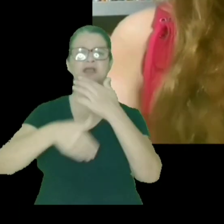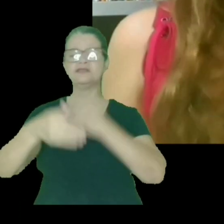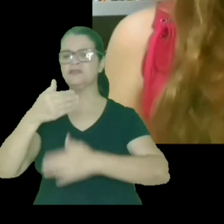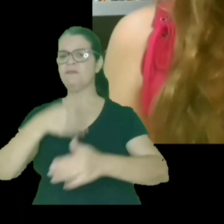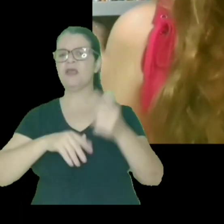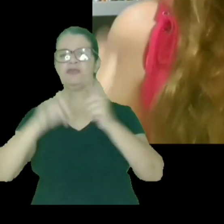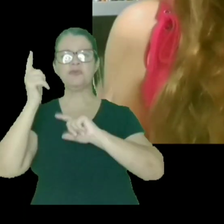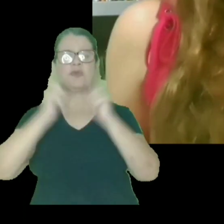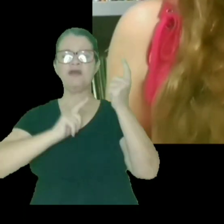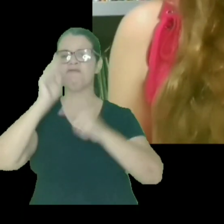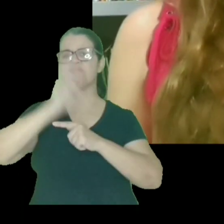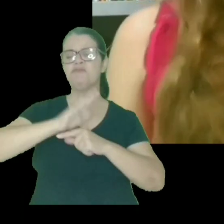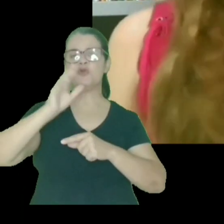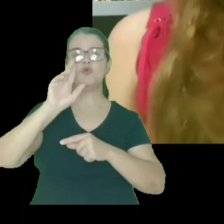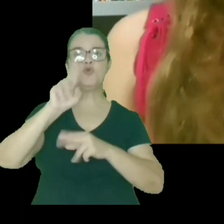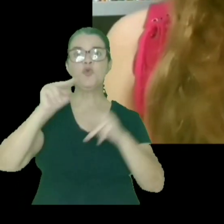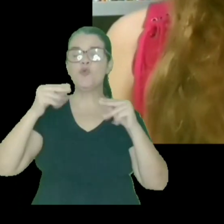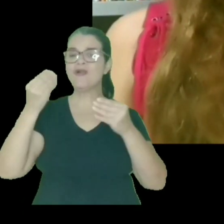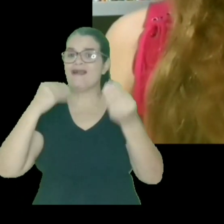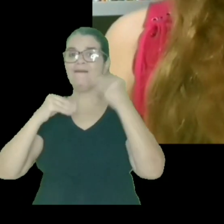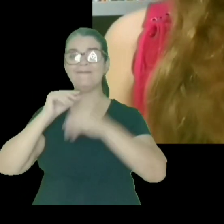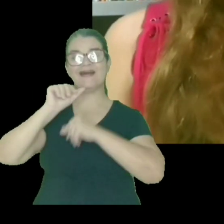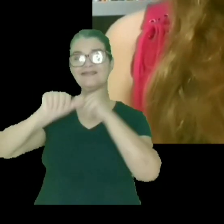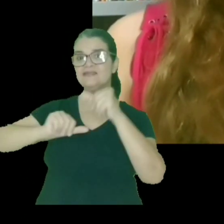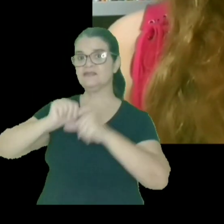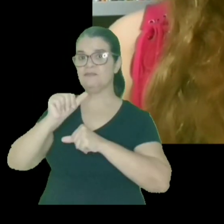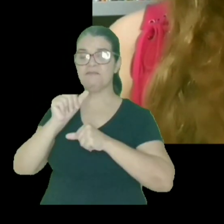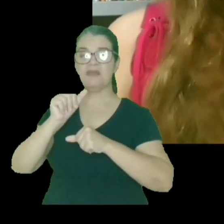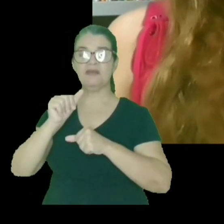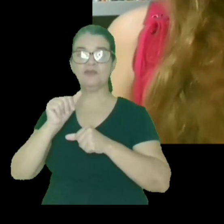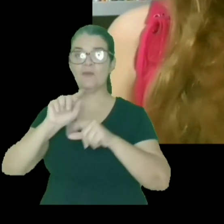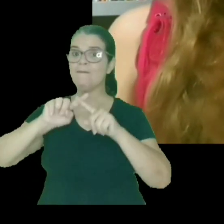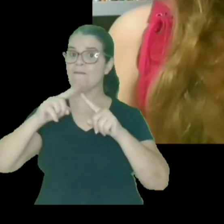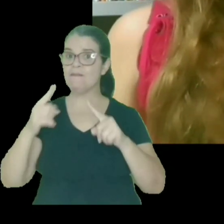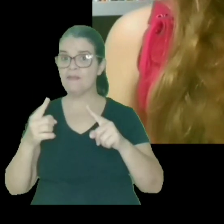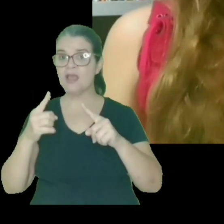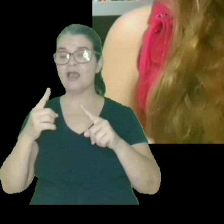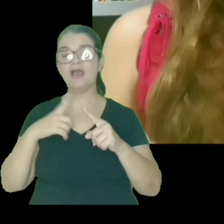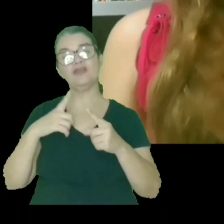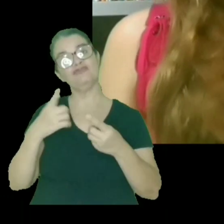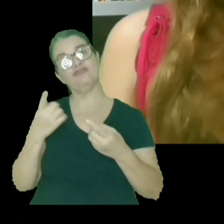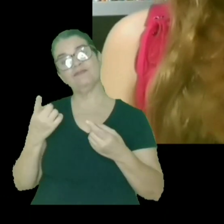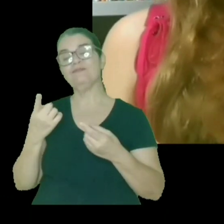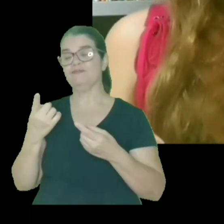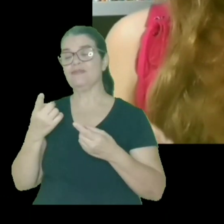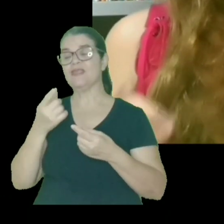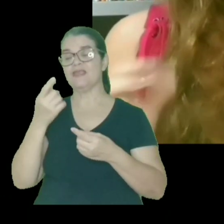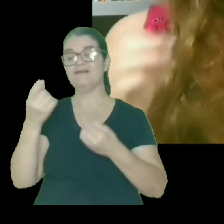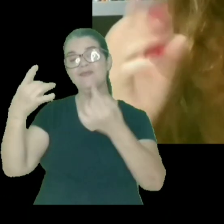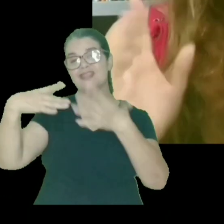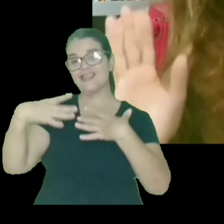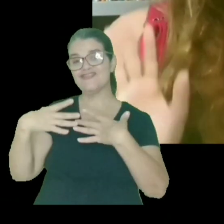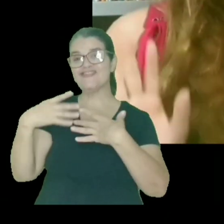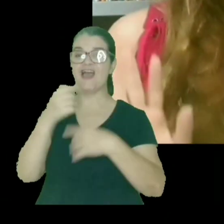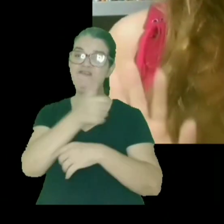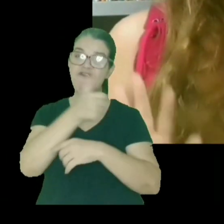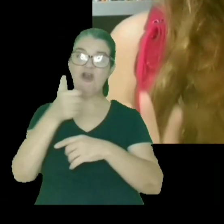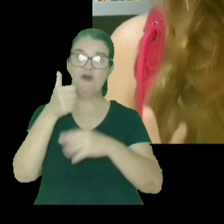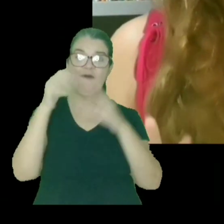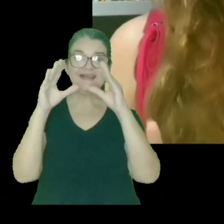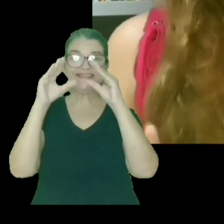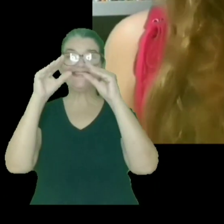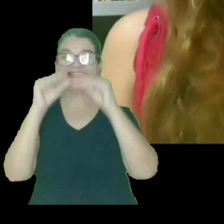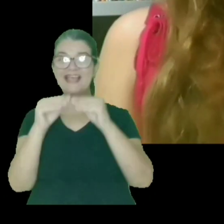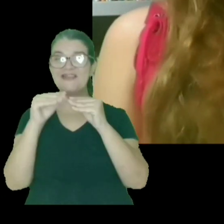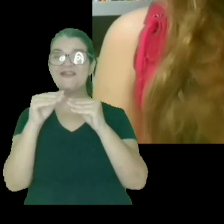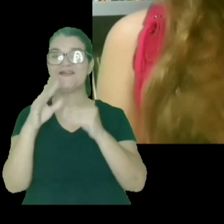me haviam fantasiado. Em compensação, deixavam-me ficar até umas 11 horas da